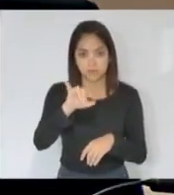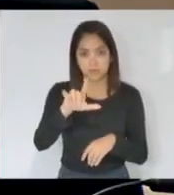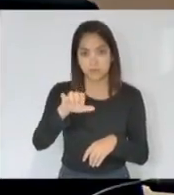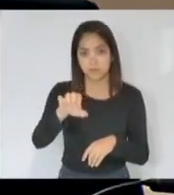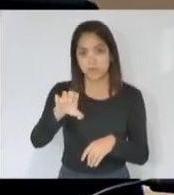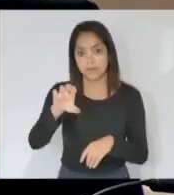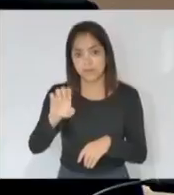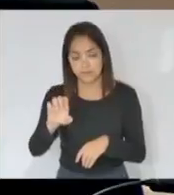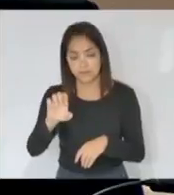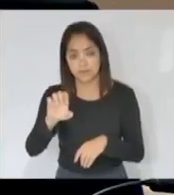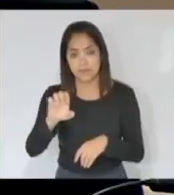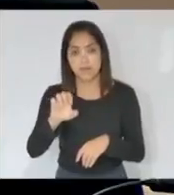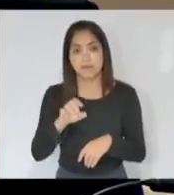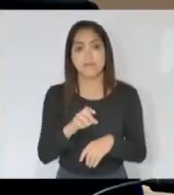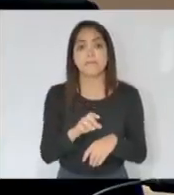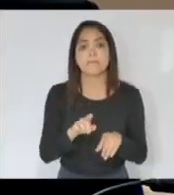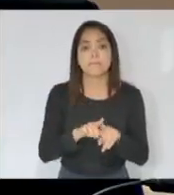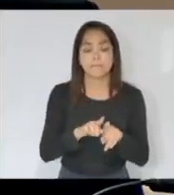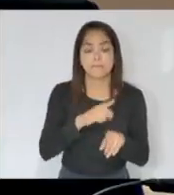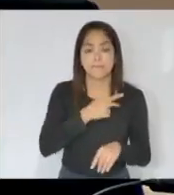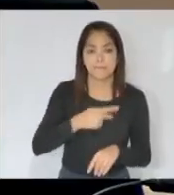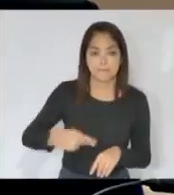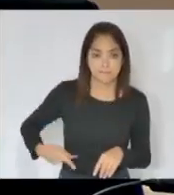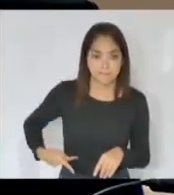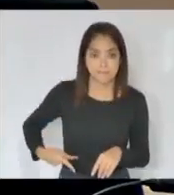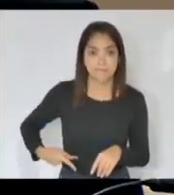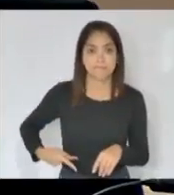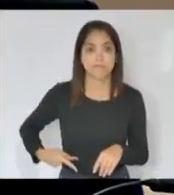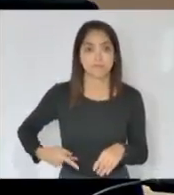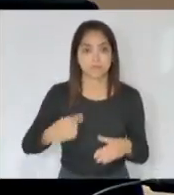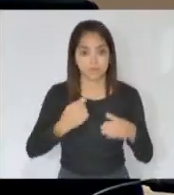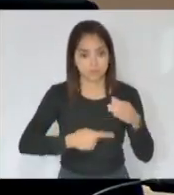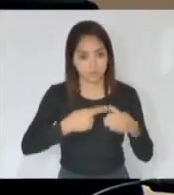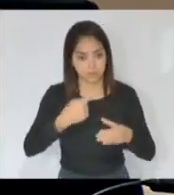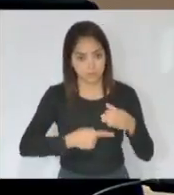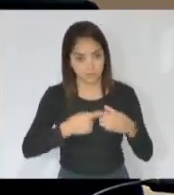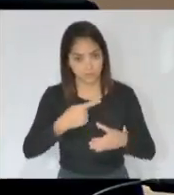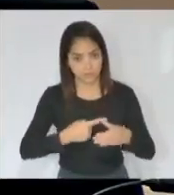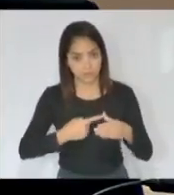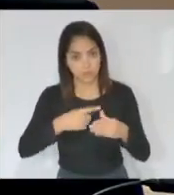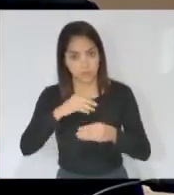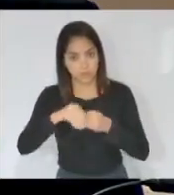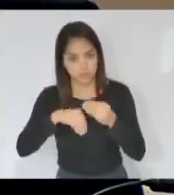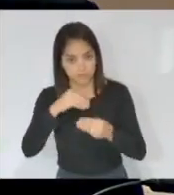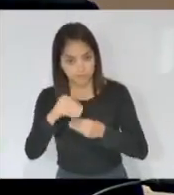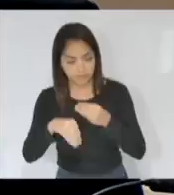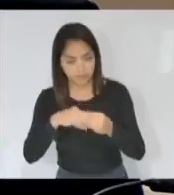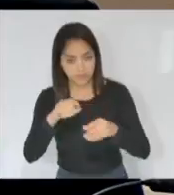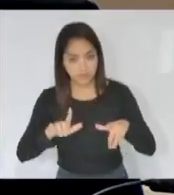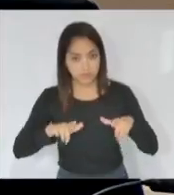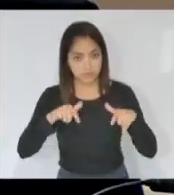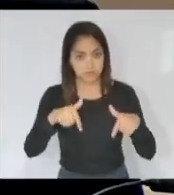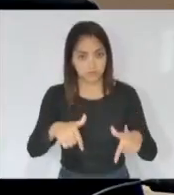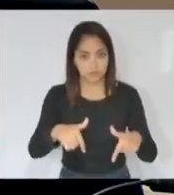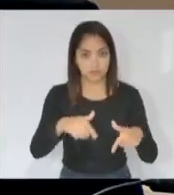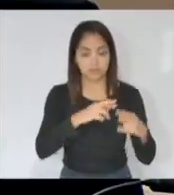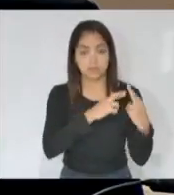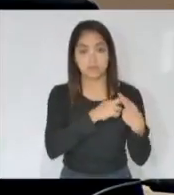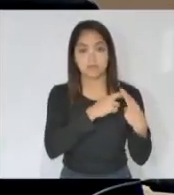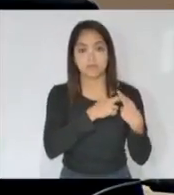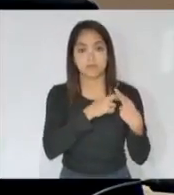Steinwanter, senhora presidente da Comissão Mista de Certificação de Responsabilidade Social